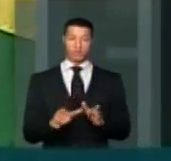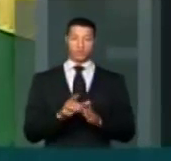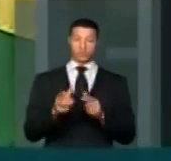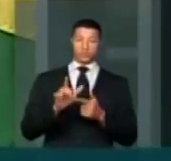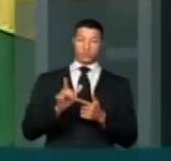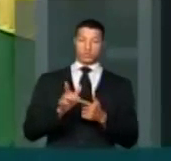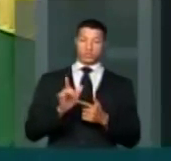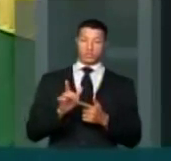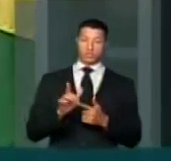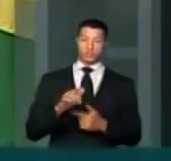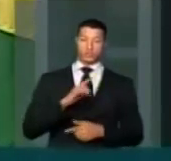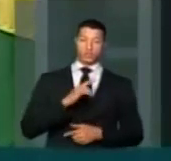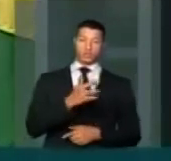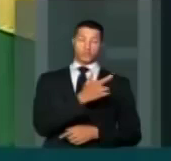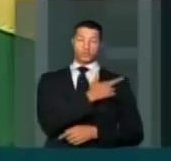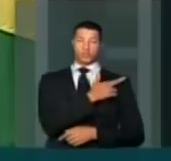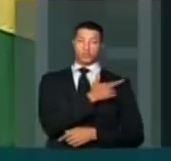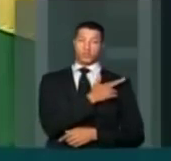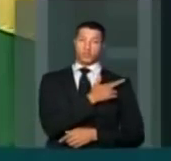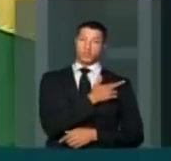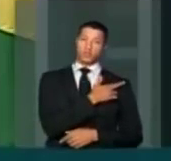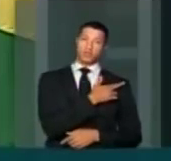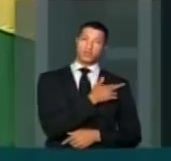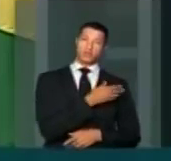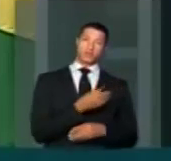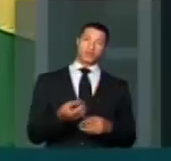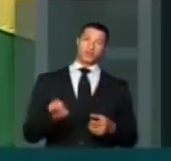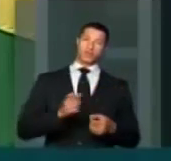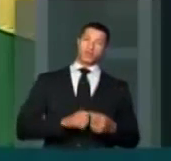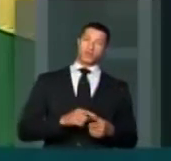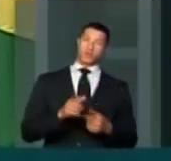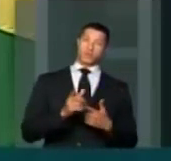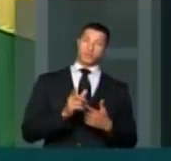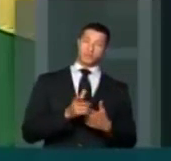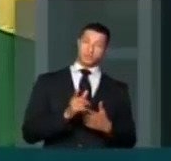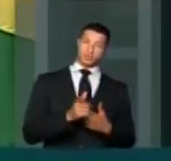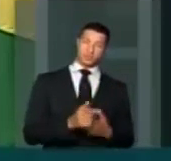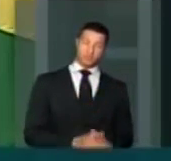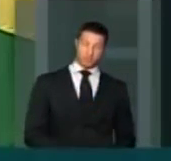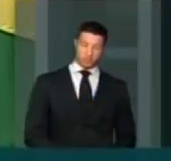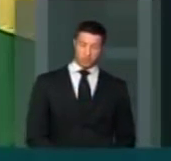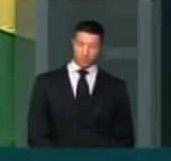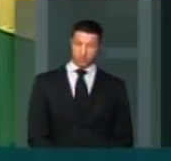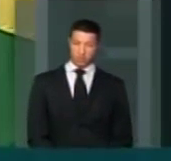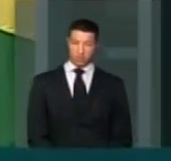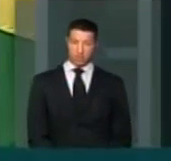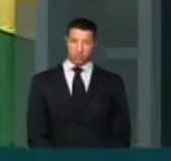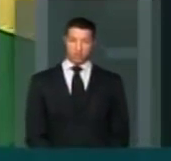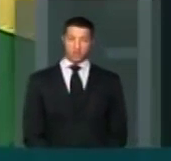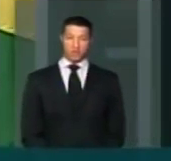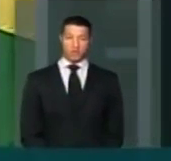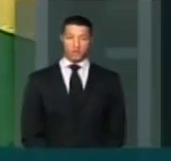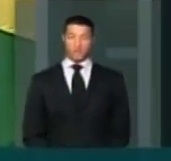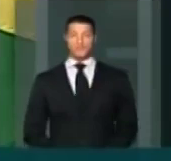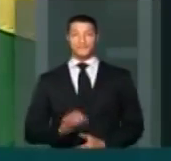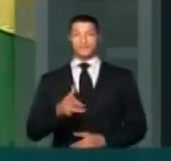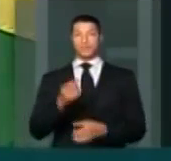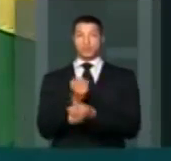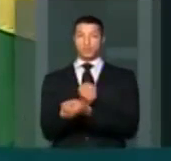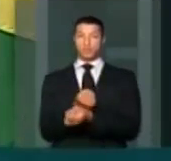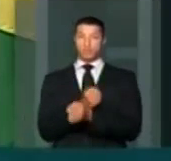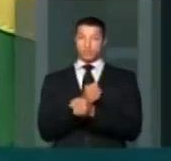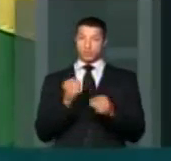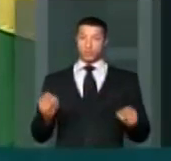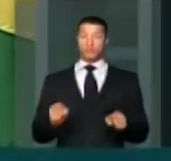do Legislativo, tem a responsabilidade de votar uma legislação que rigorosa e exequível possa, quando não o